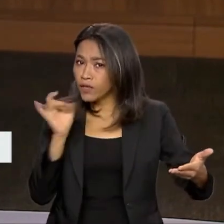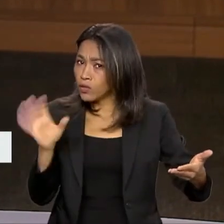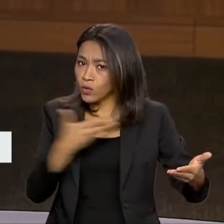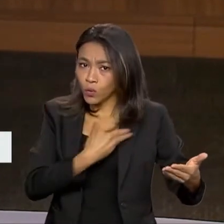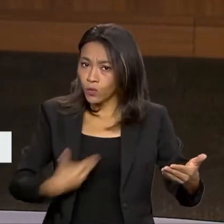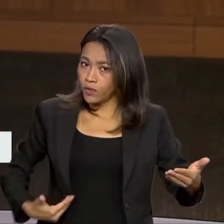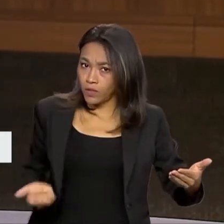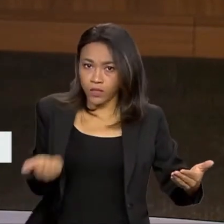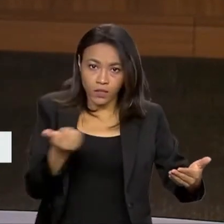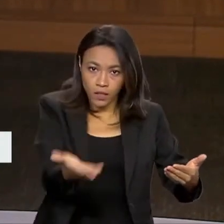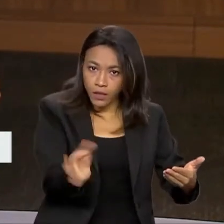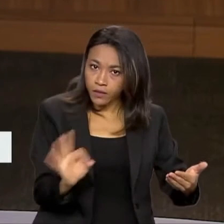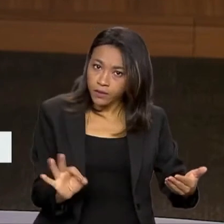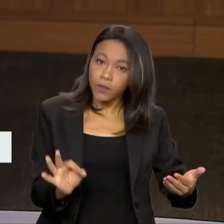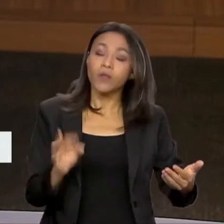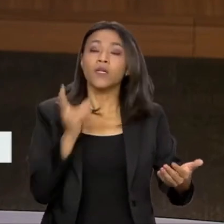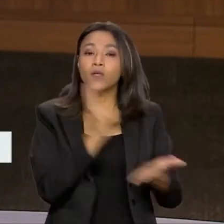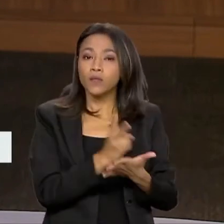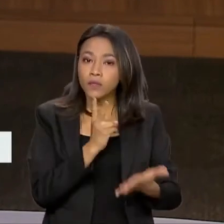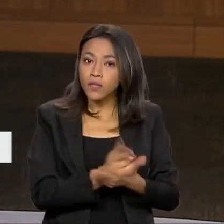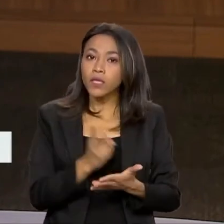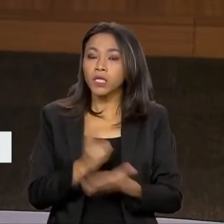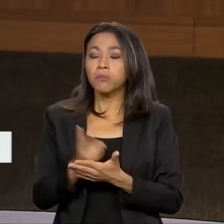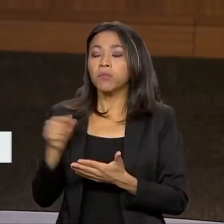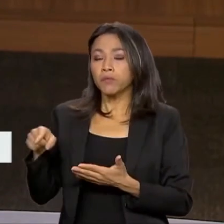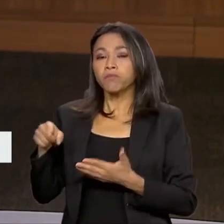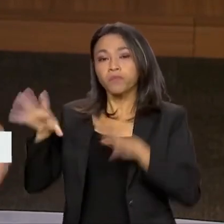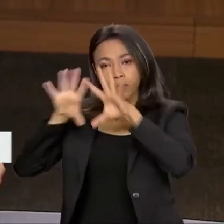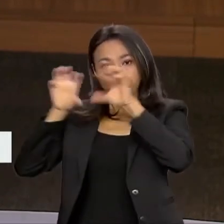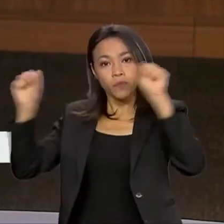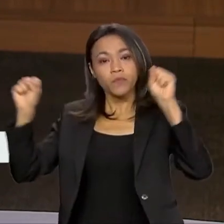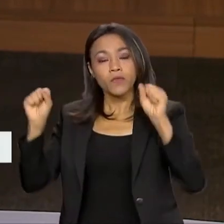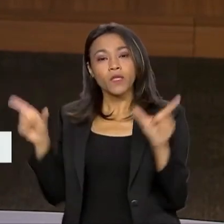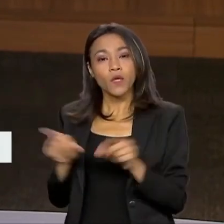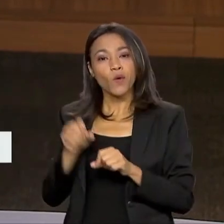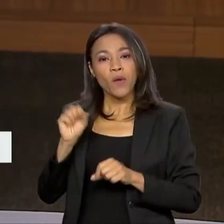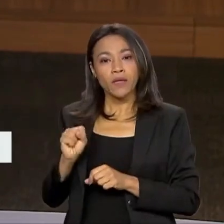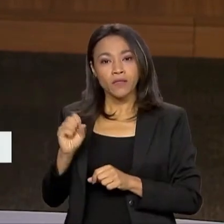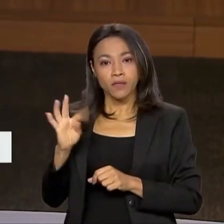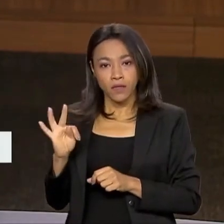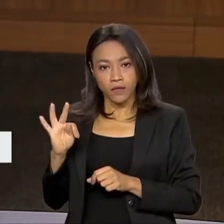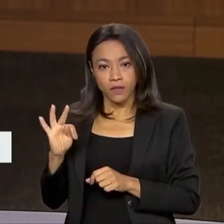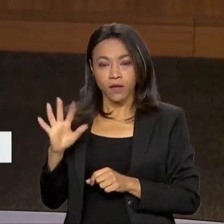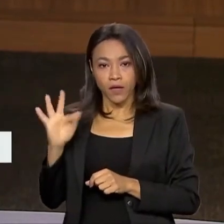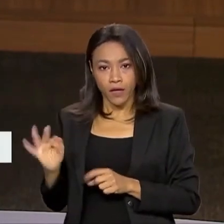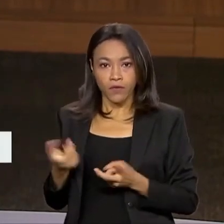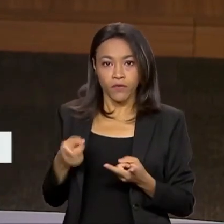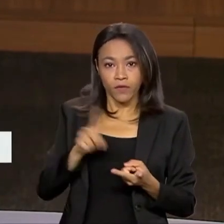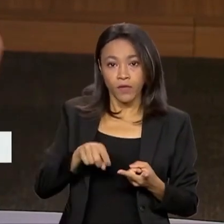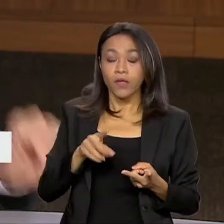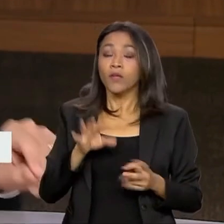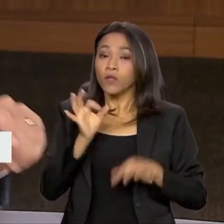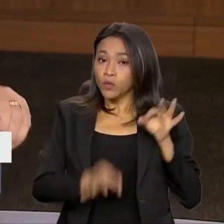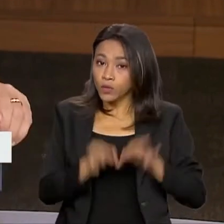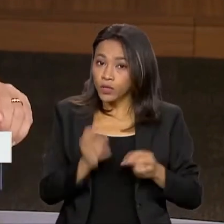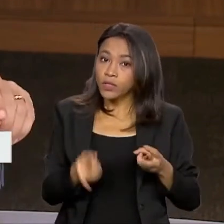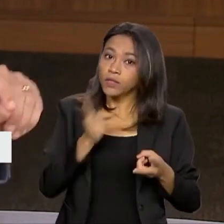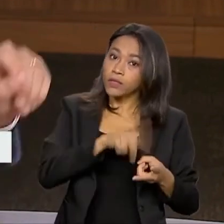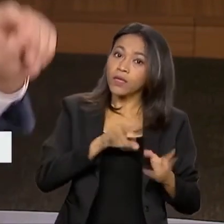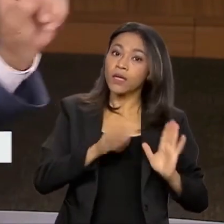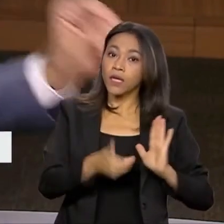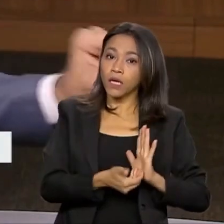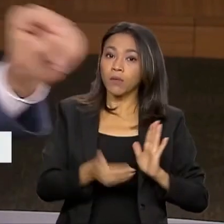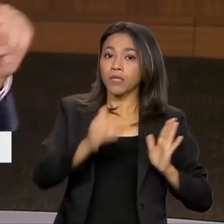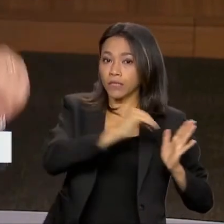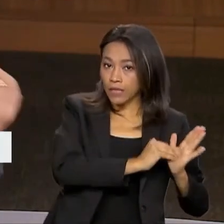questão de frisar o trabalho que o Supremo Tribunal Federal Superior Tribunal de Justiça Câmara dos Deputados Senado Federal